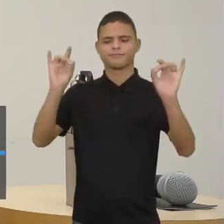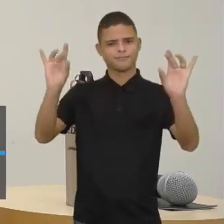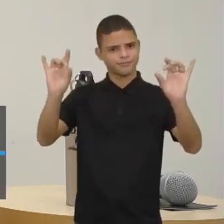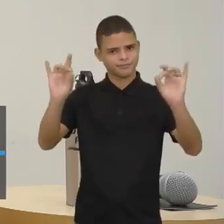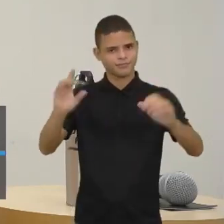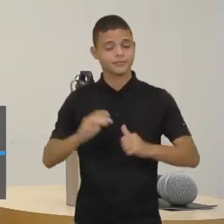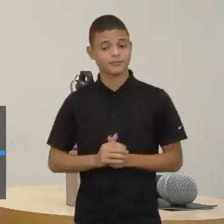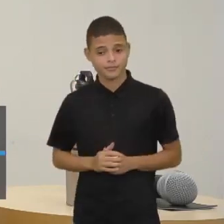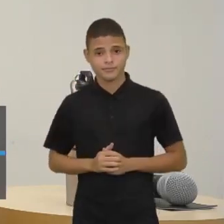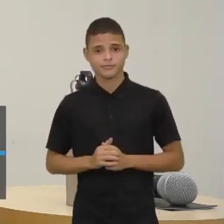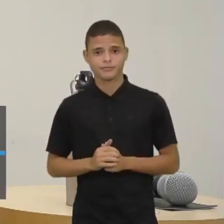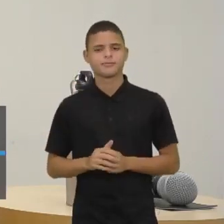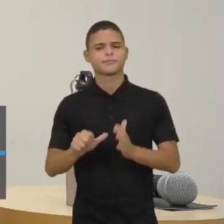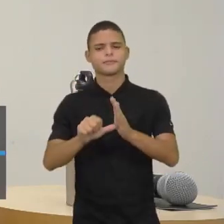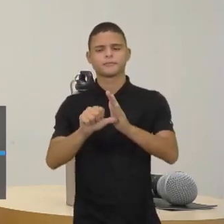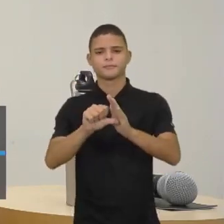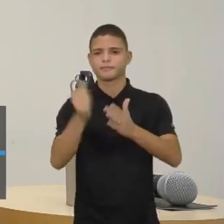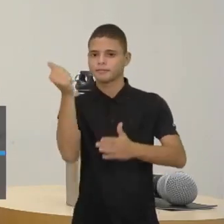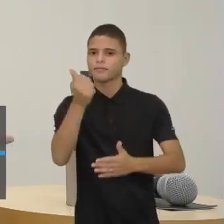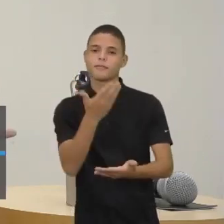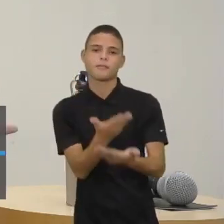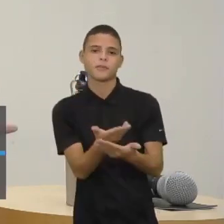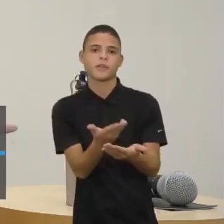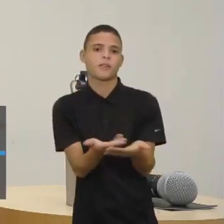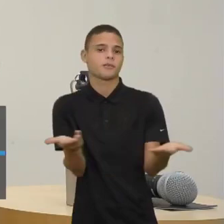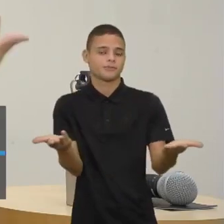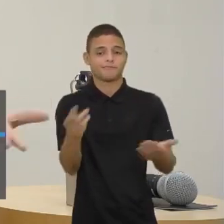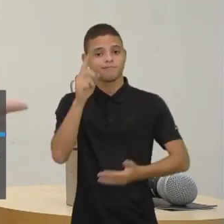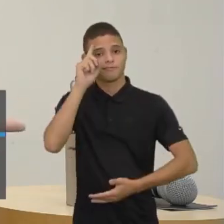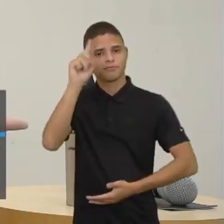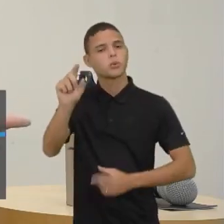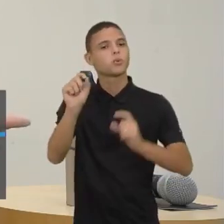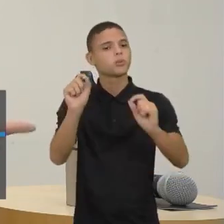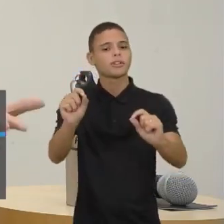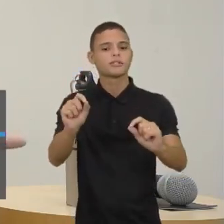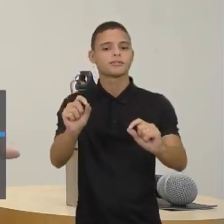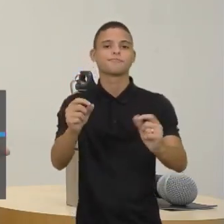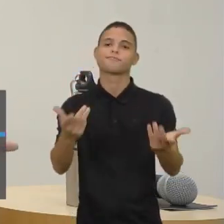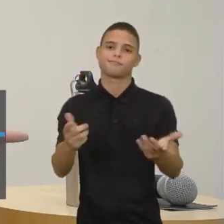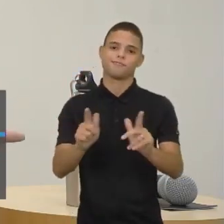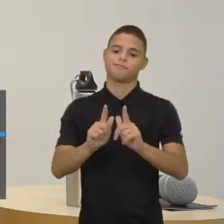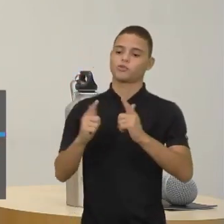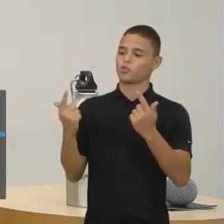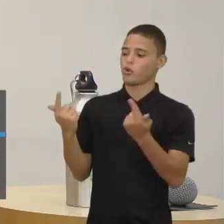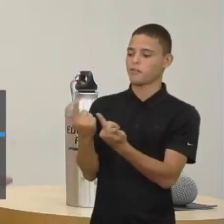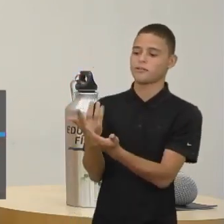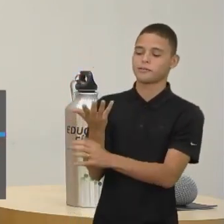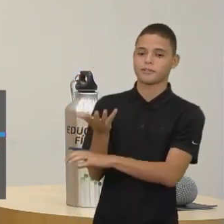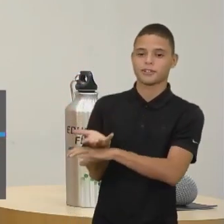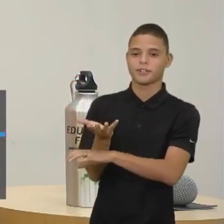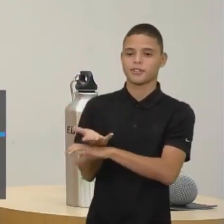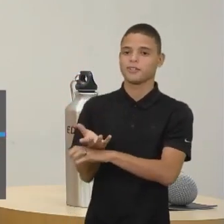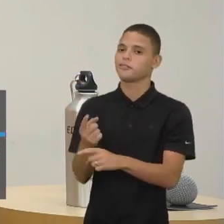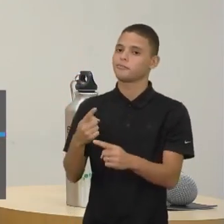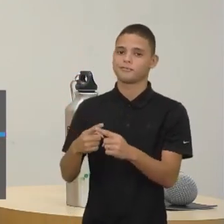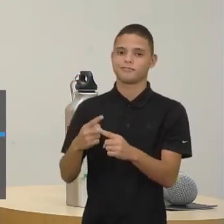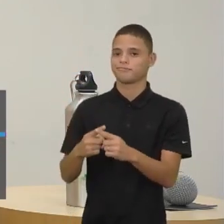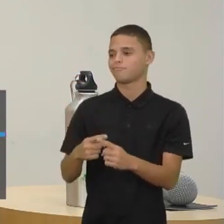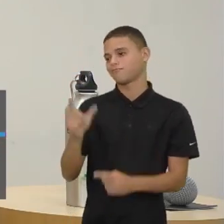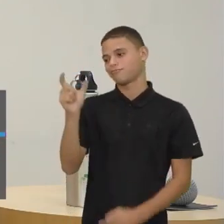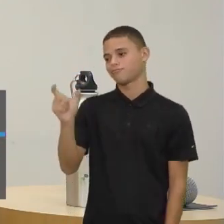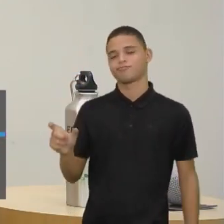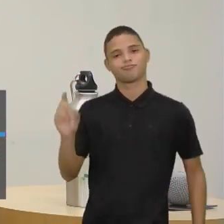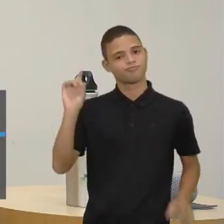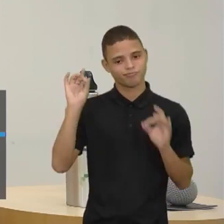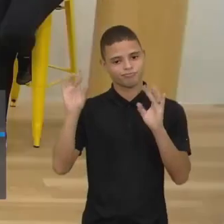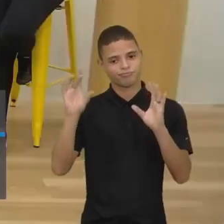especial. A primeira aula do dia de hoje tem que ser de quê, né? Tem que ser do quê? De geografia, porque o cara é o mestre. É